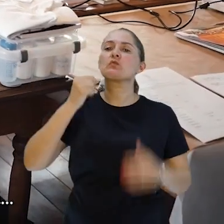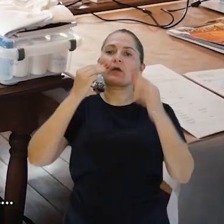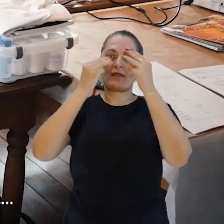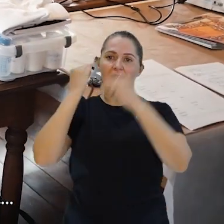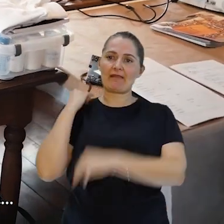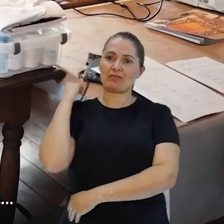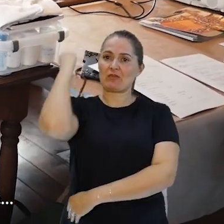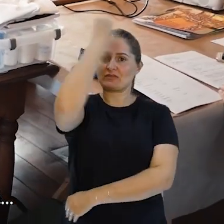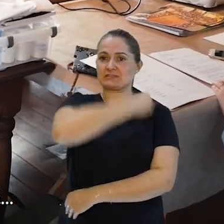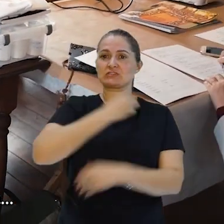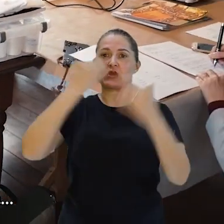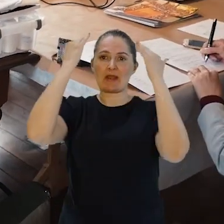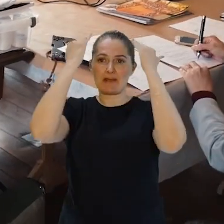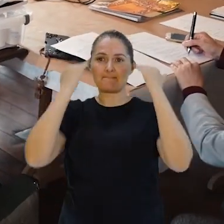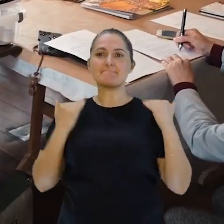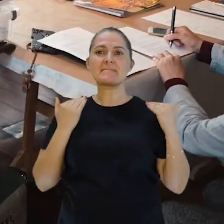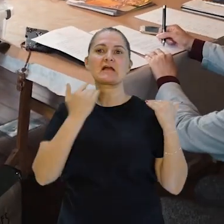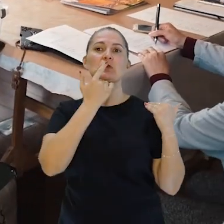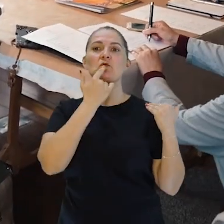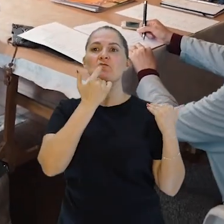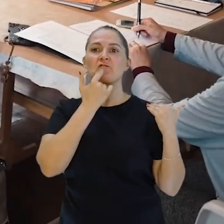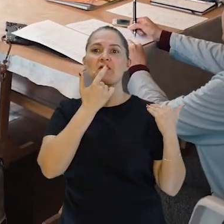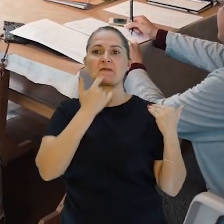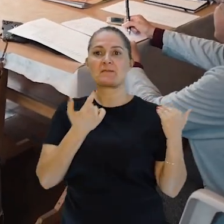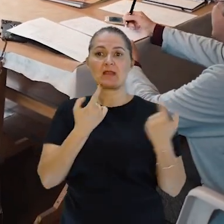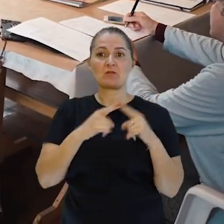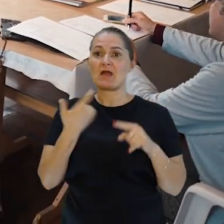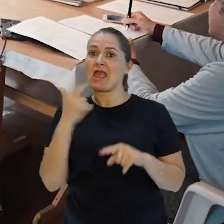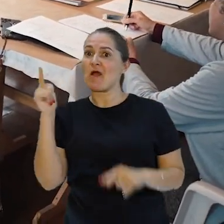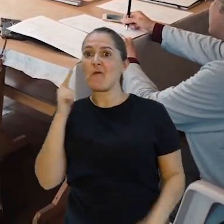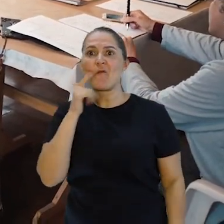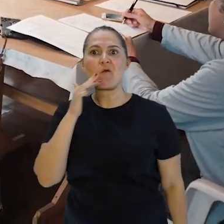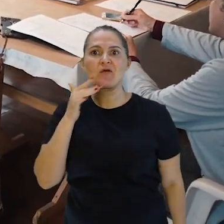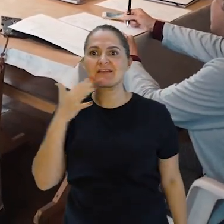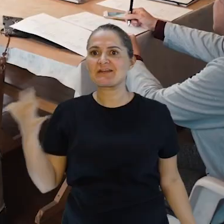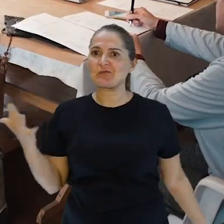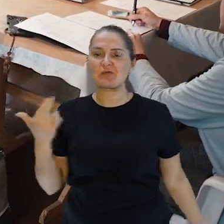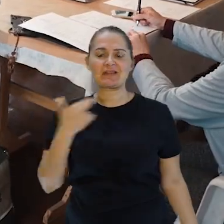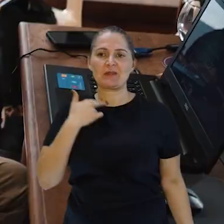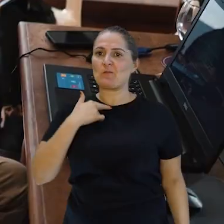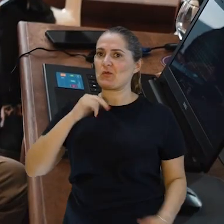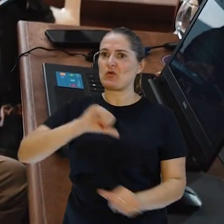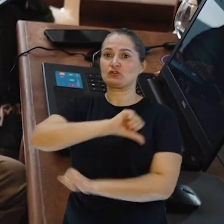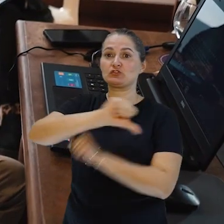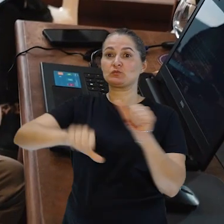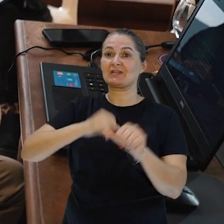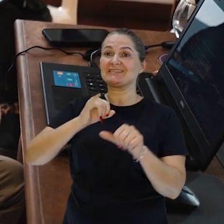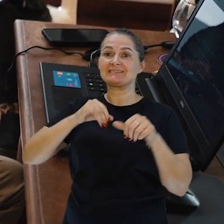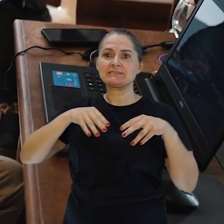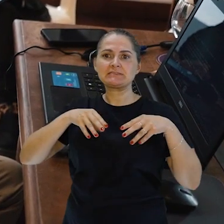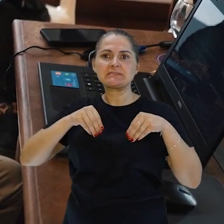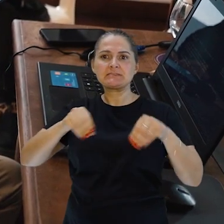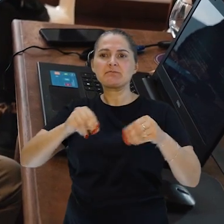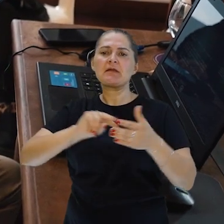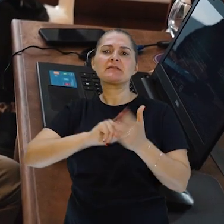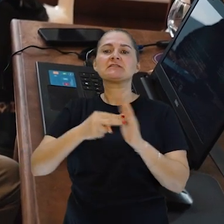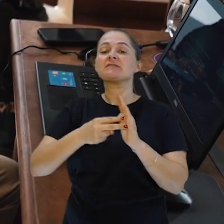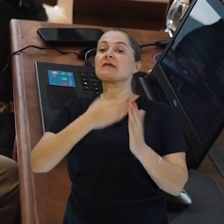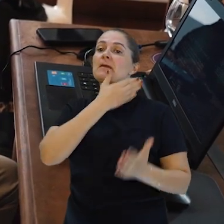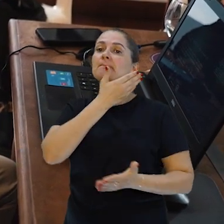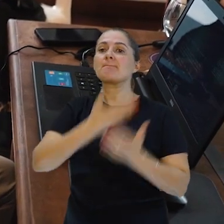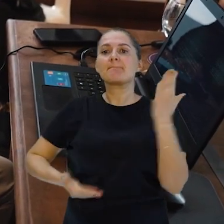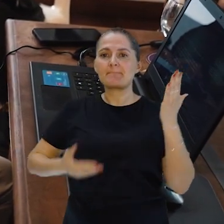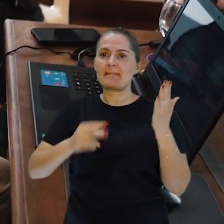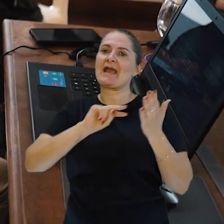manto, cor, sei lá, né? Pintar de vermelho, né? Pintar outra cor. Mas tu não pode fazer isso. Então, se tu mexer nisso, tu vai